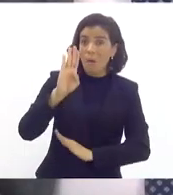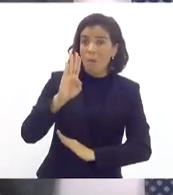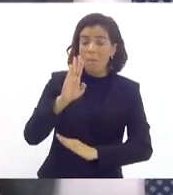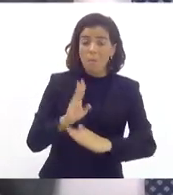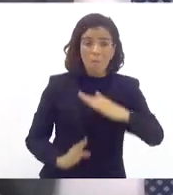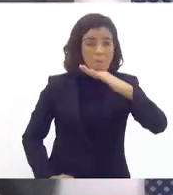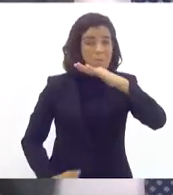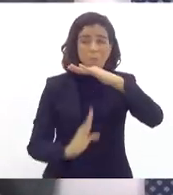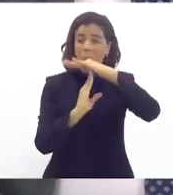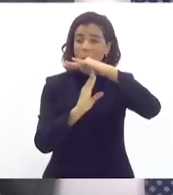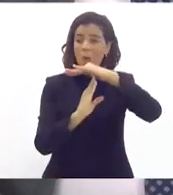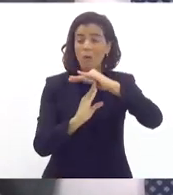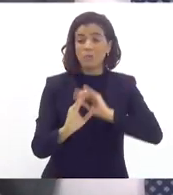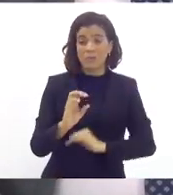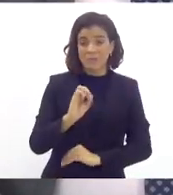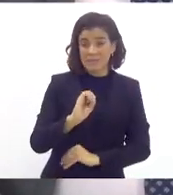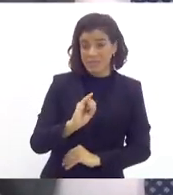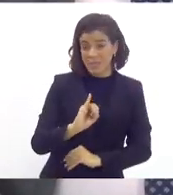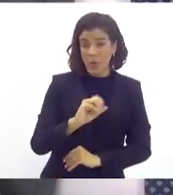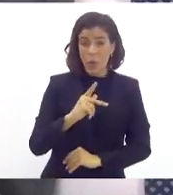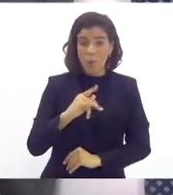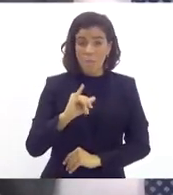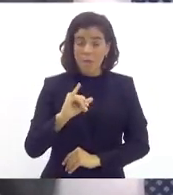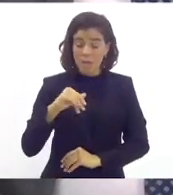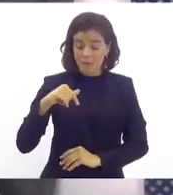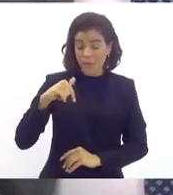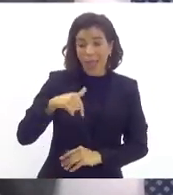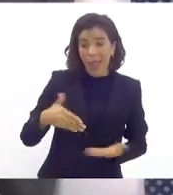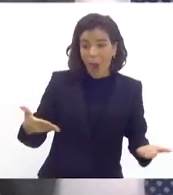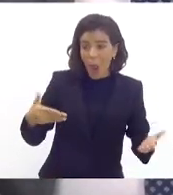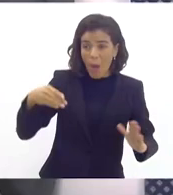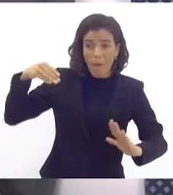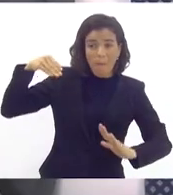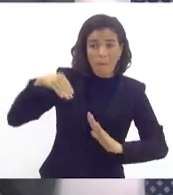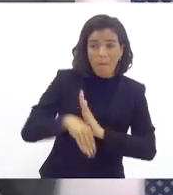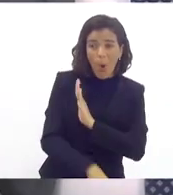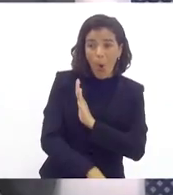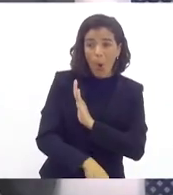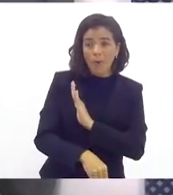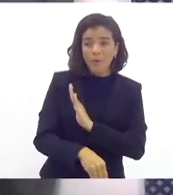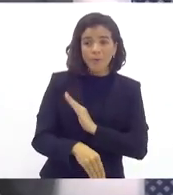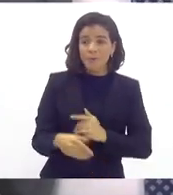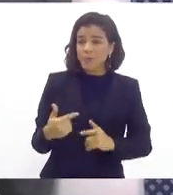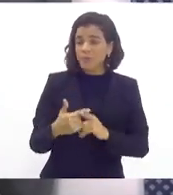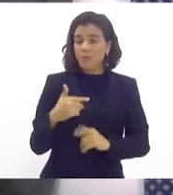céu junto. Mas, se o PIB ficar no inferno, como está hoje, que fique. Porque não